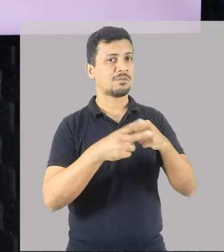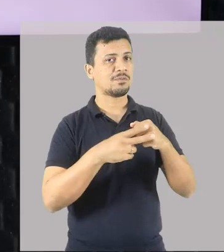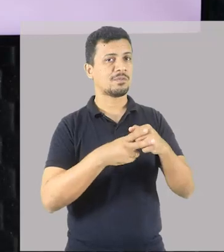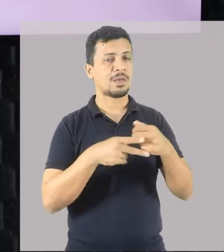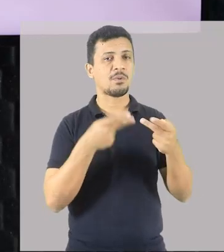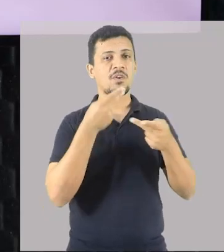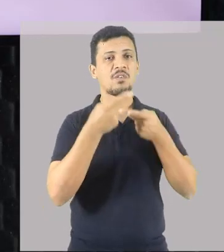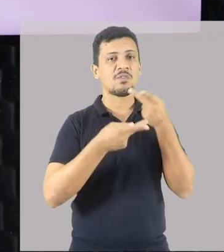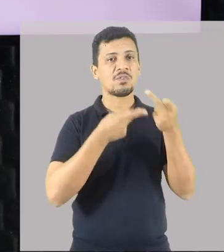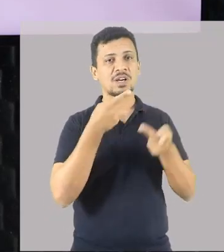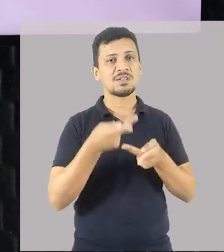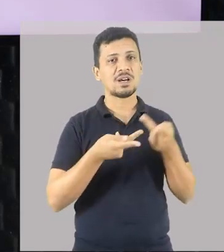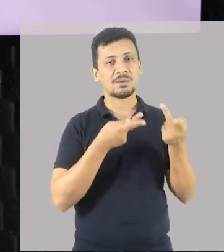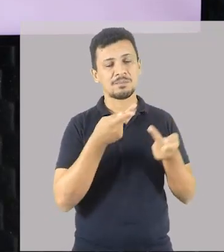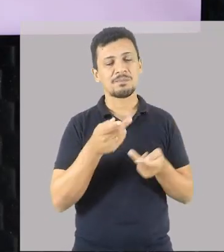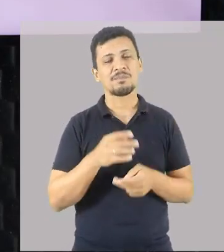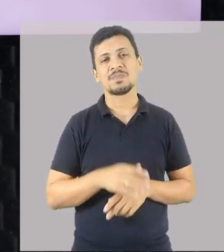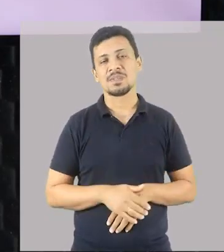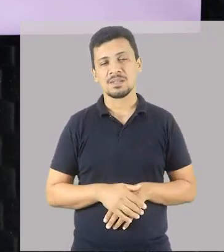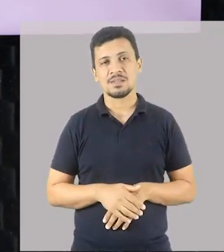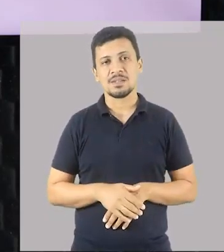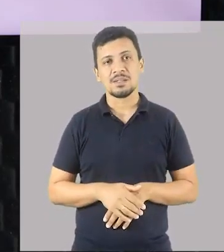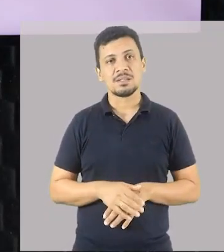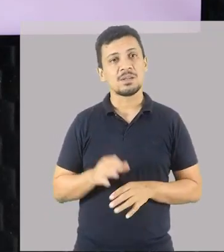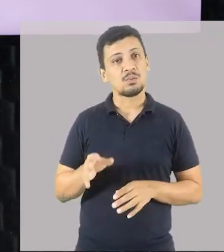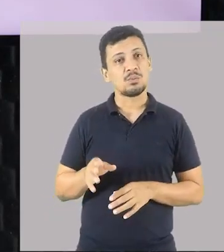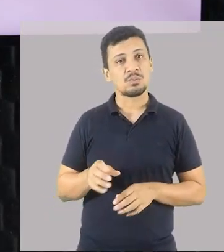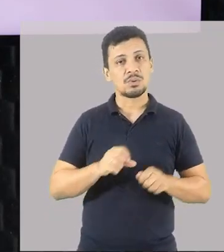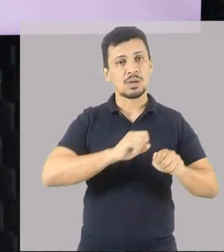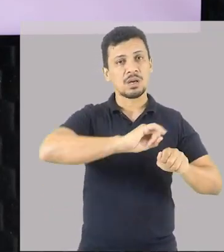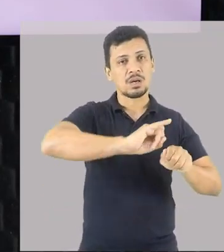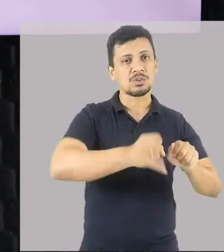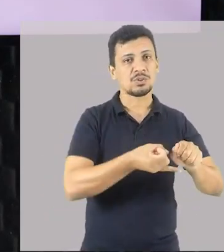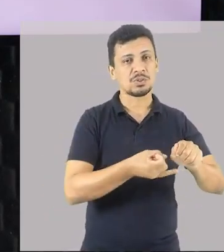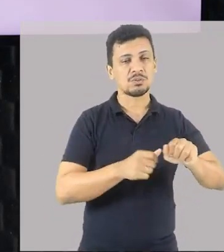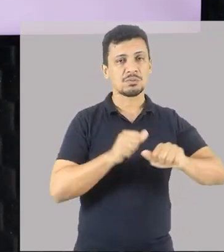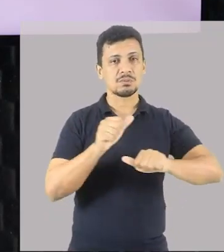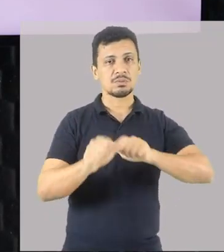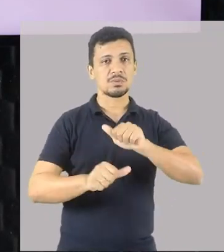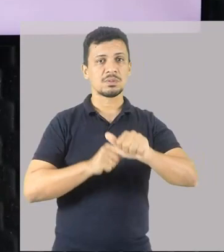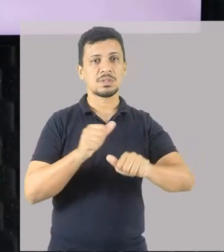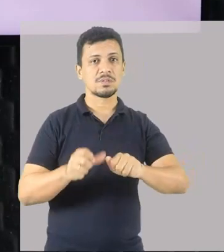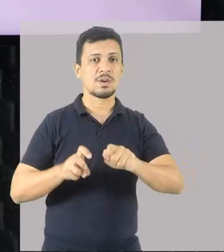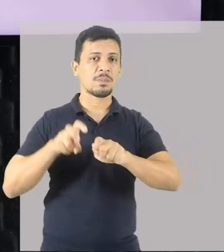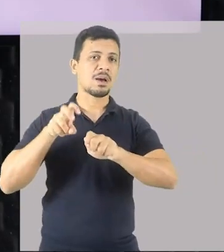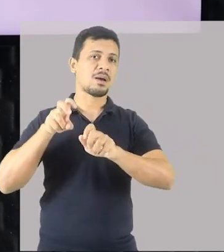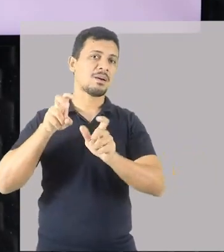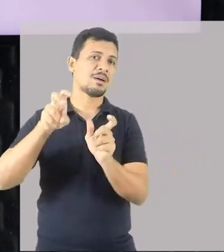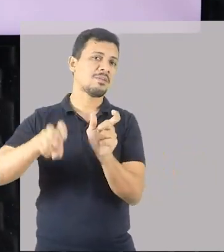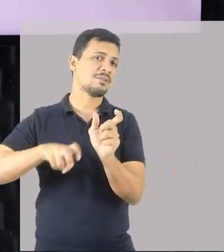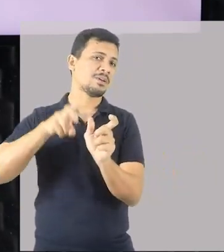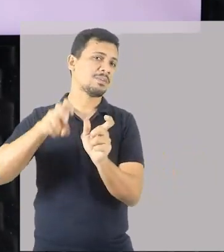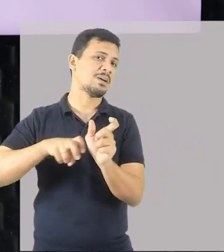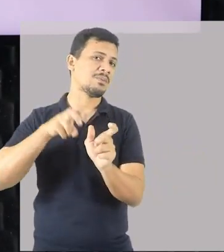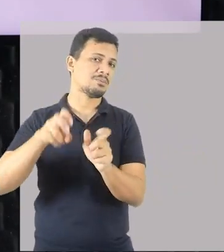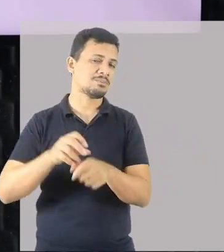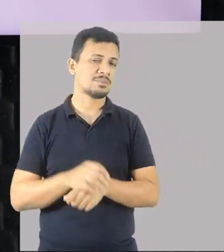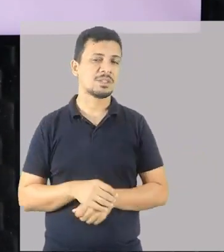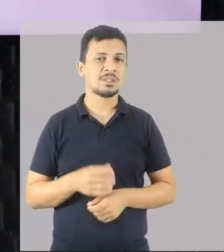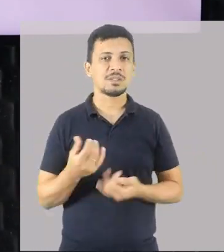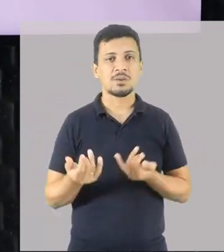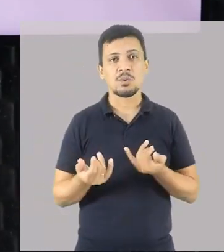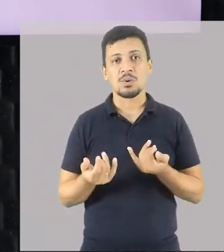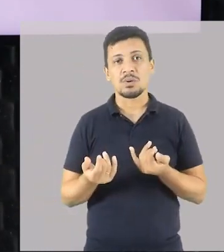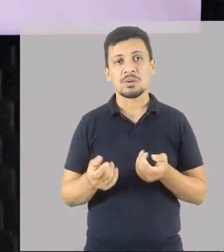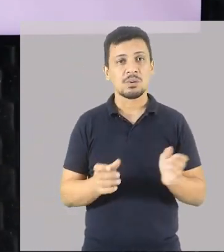Indicando o modo como ele fala. Então, ele deixa de ser um adjetivo e passa a ter um valor adverbial. Essas alterações